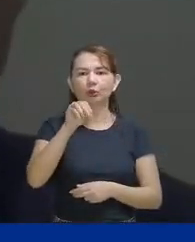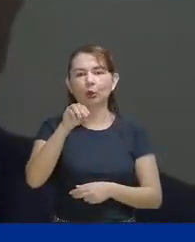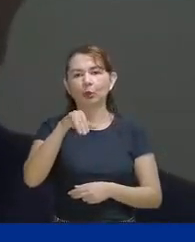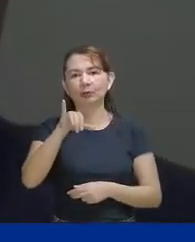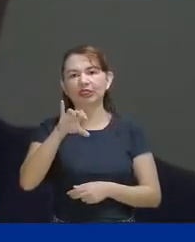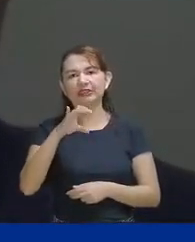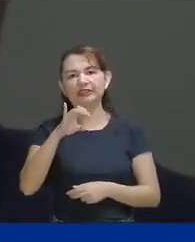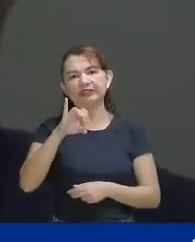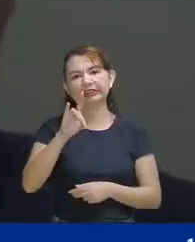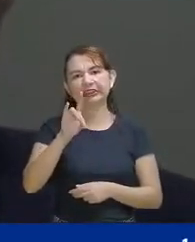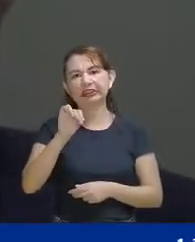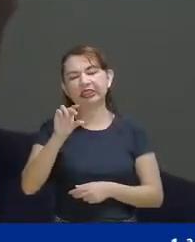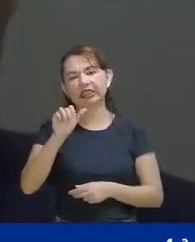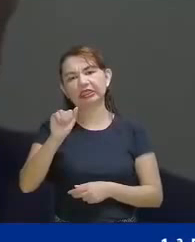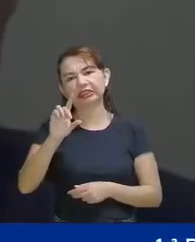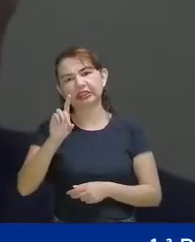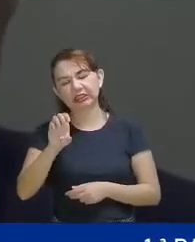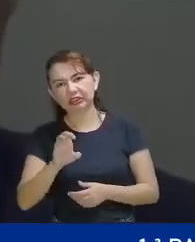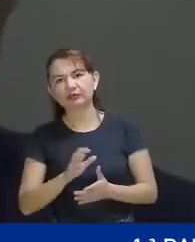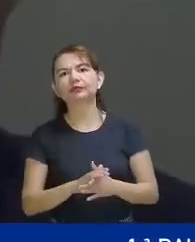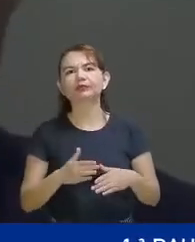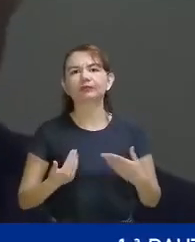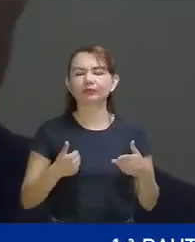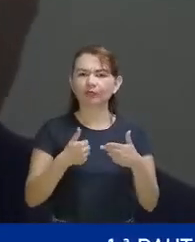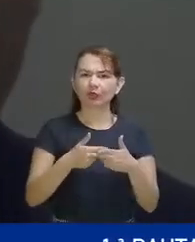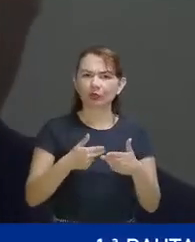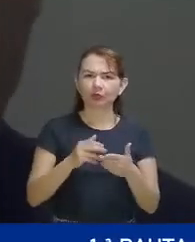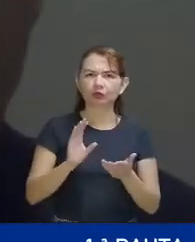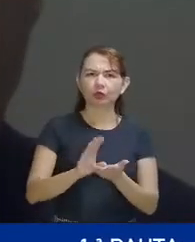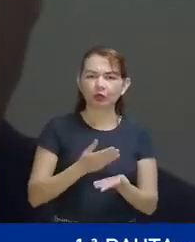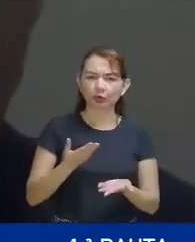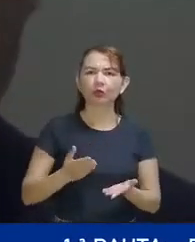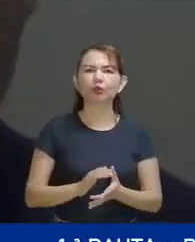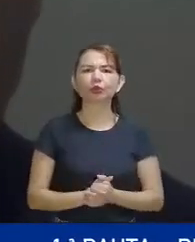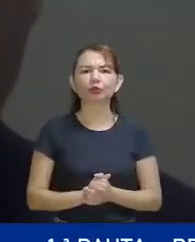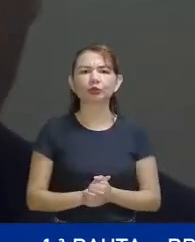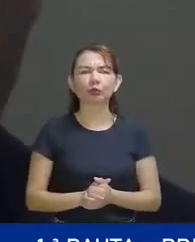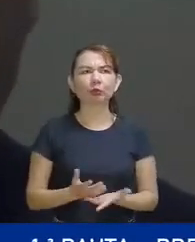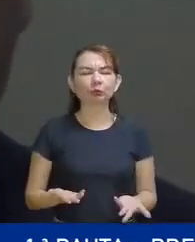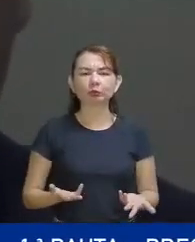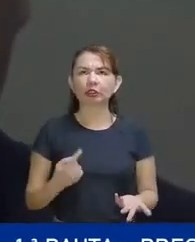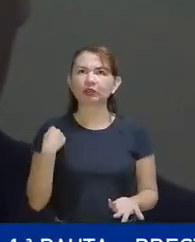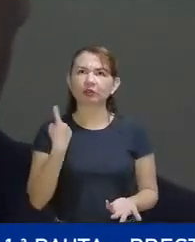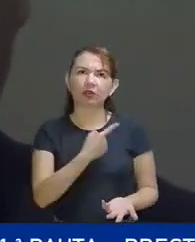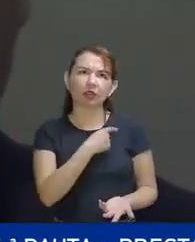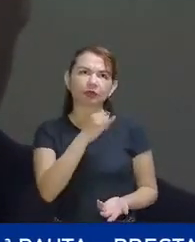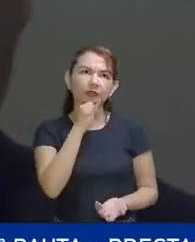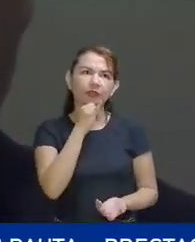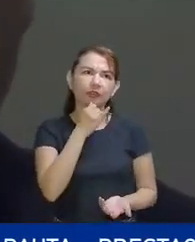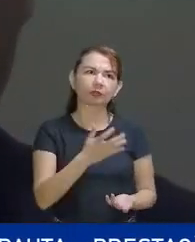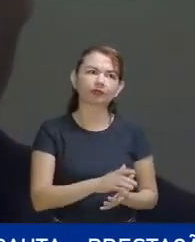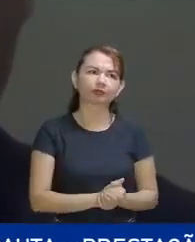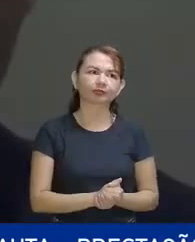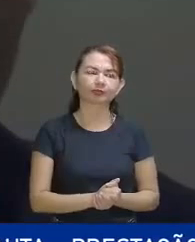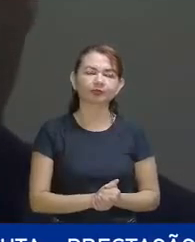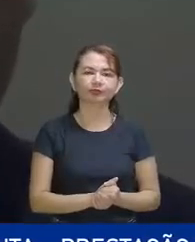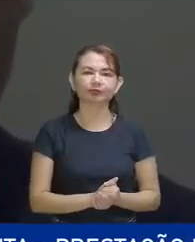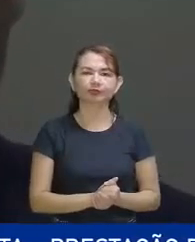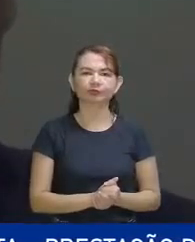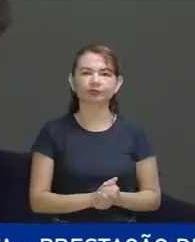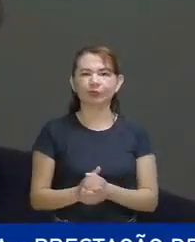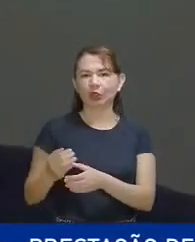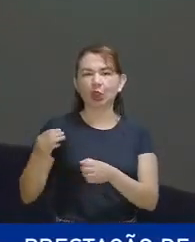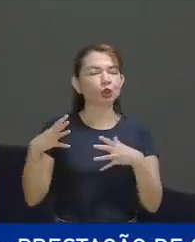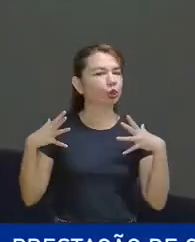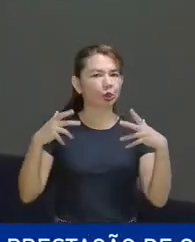inclusive, otimizar os recursos para que nós não pudéssemos deixar nenhum